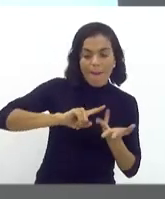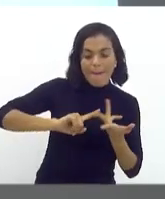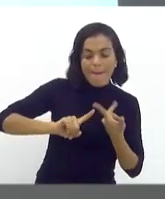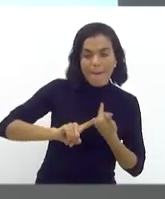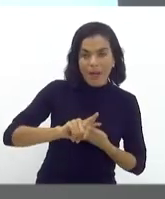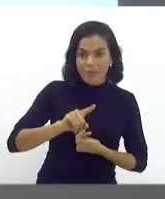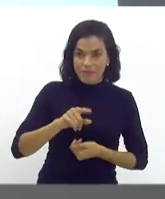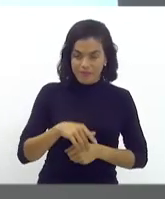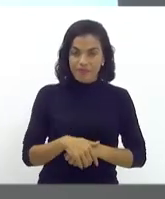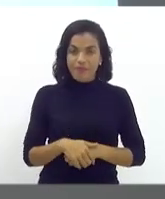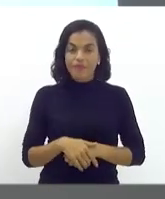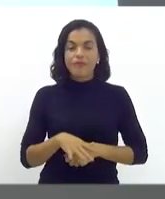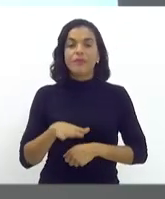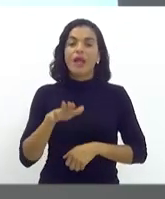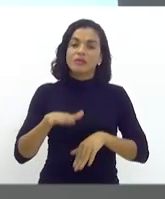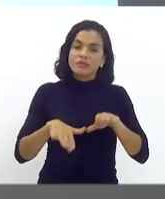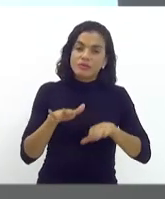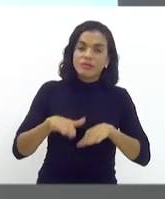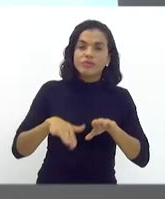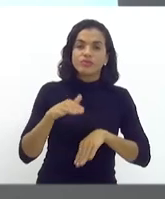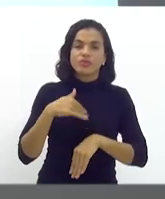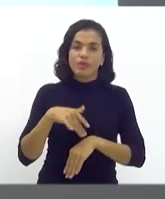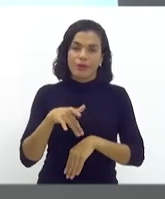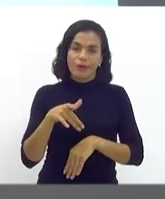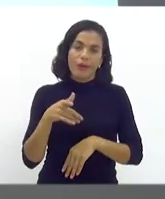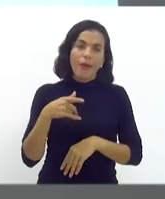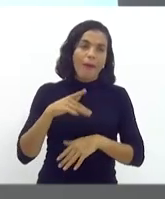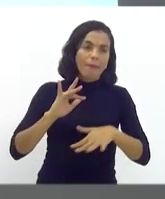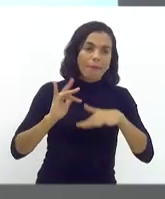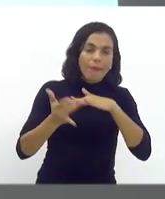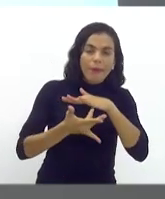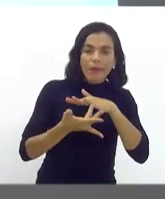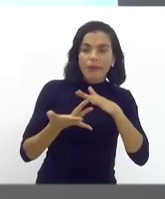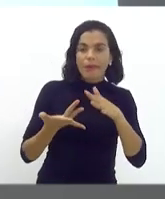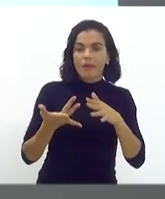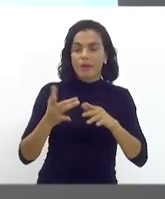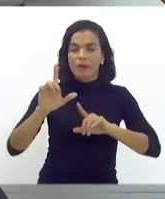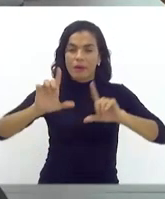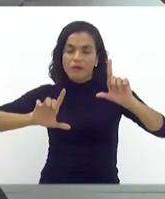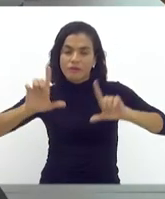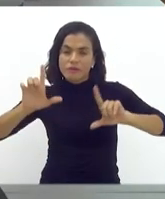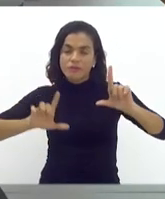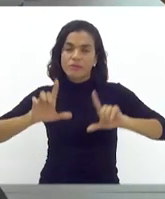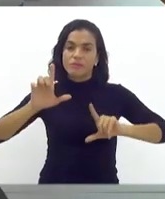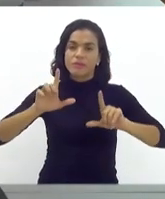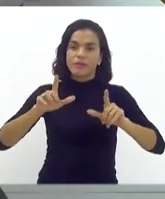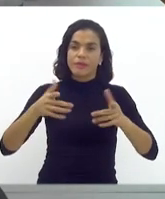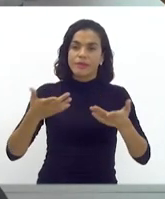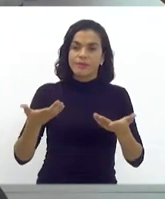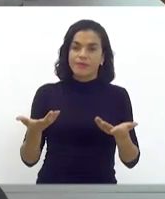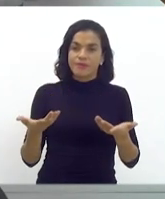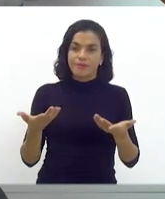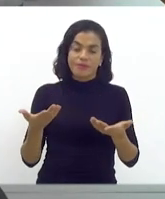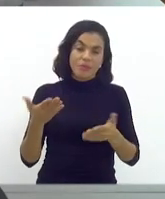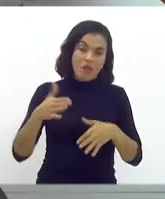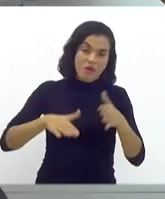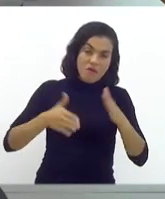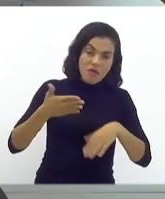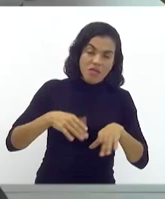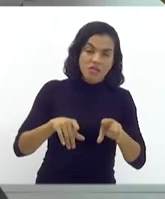a gente escuta até por uma força né da mídia é por uma força talvez